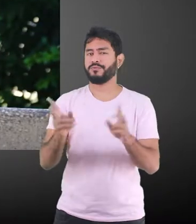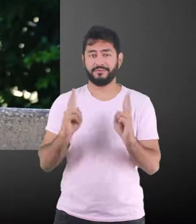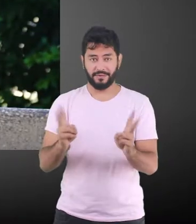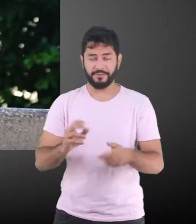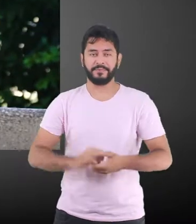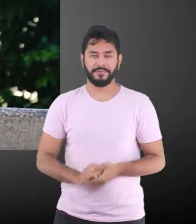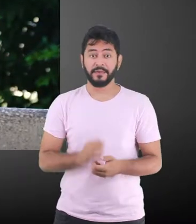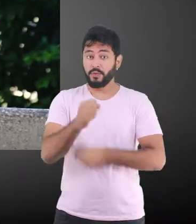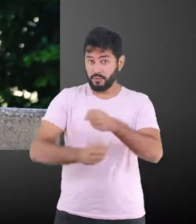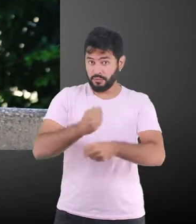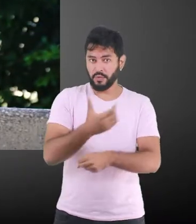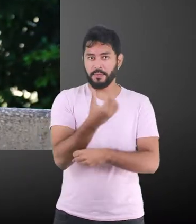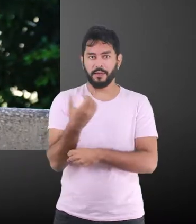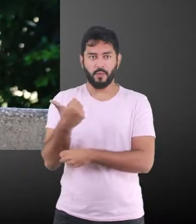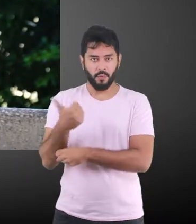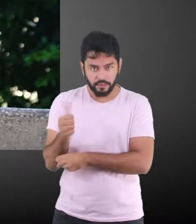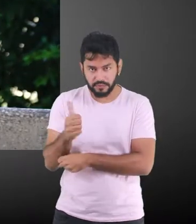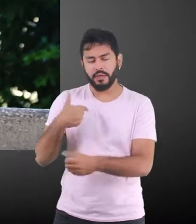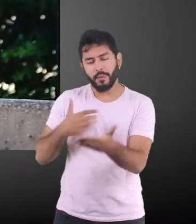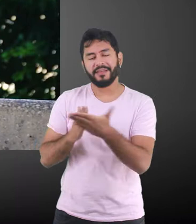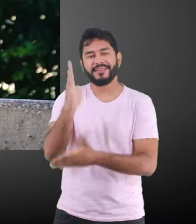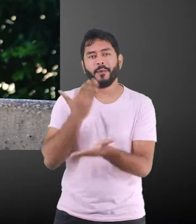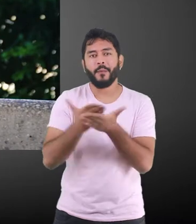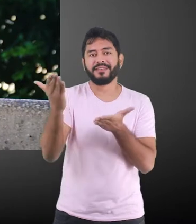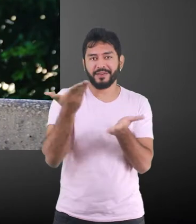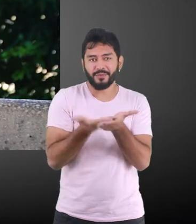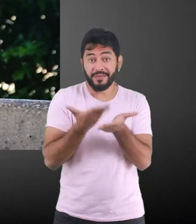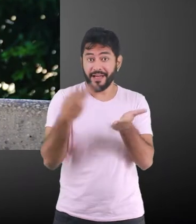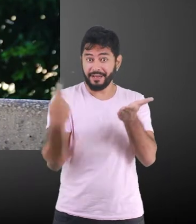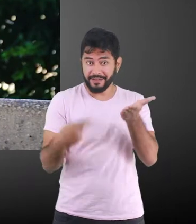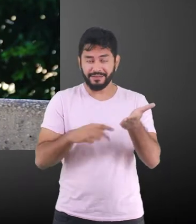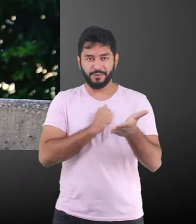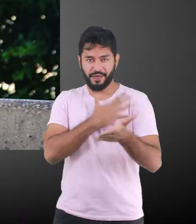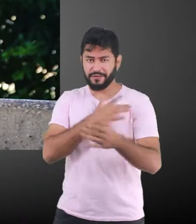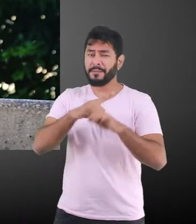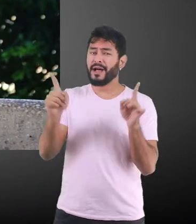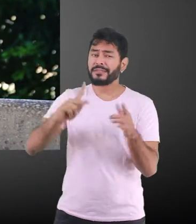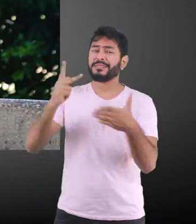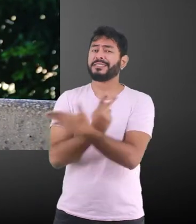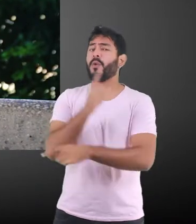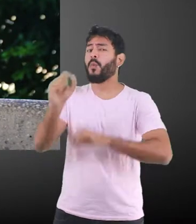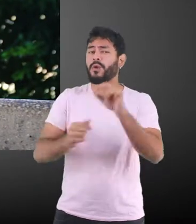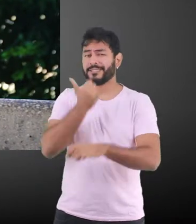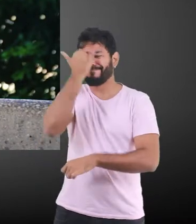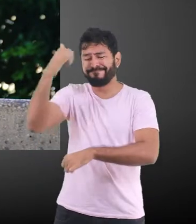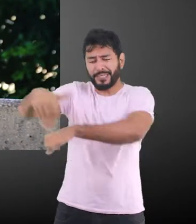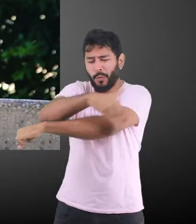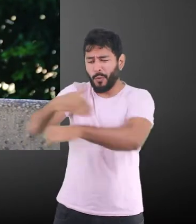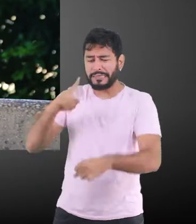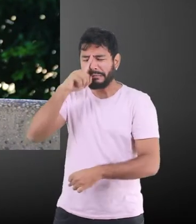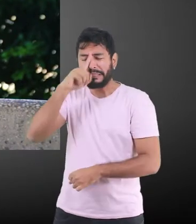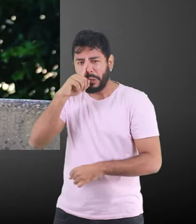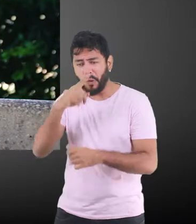passei, comecei a estudar aqui no IF. Como eu moro num bairro um pouco violento e o trajeto é